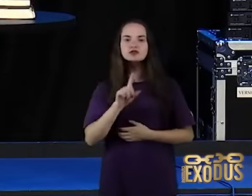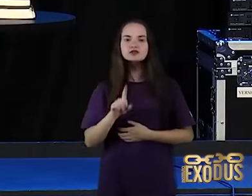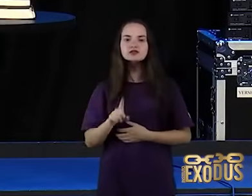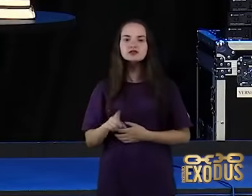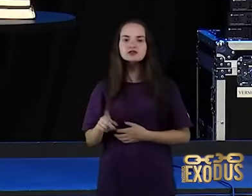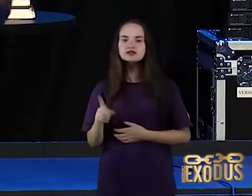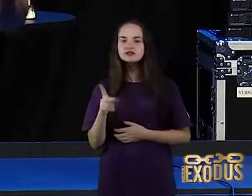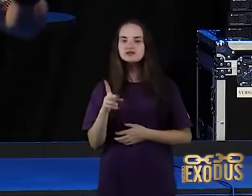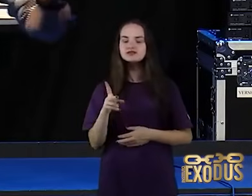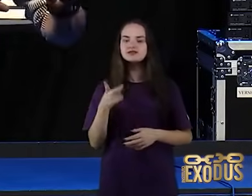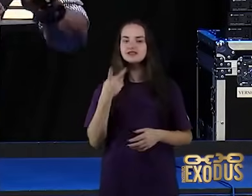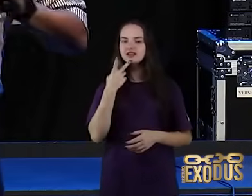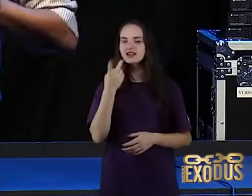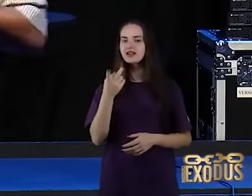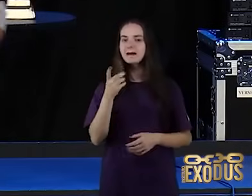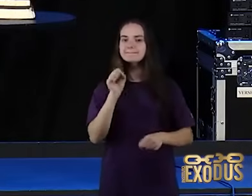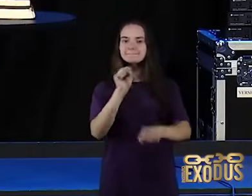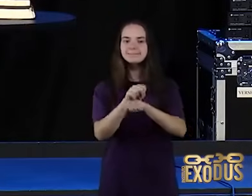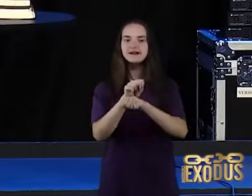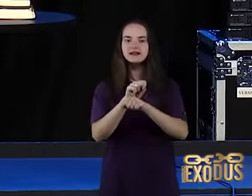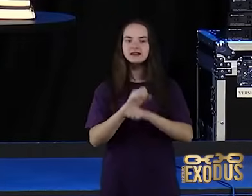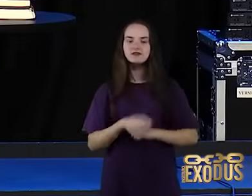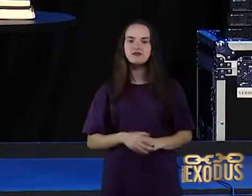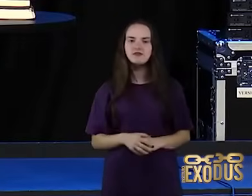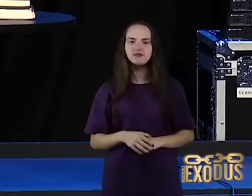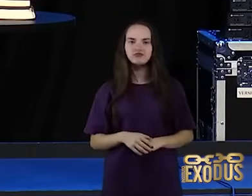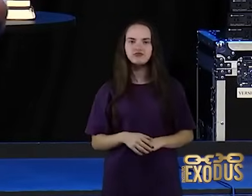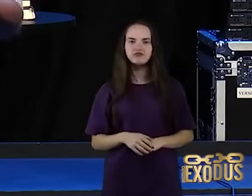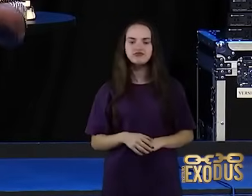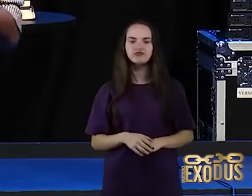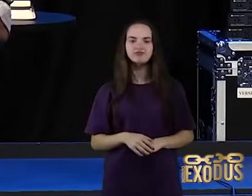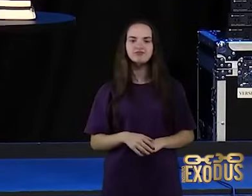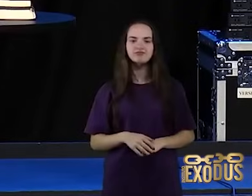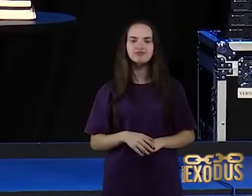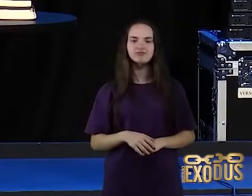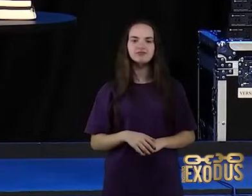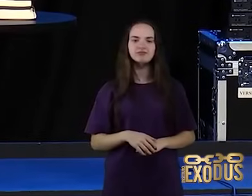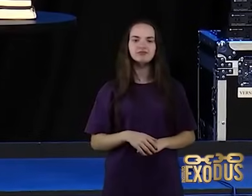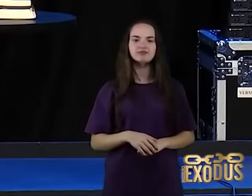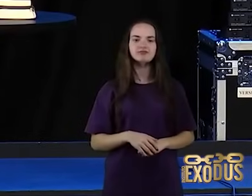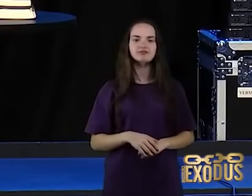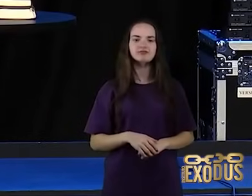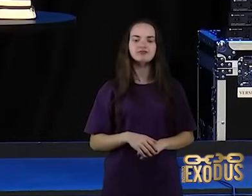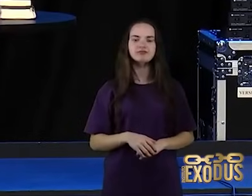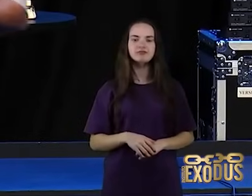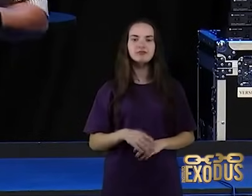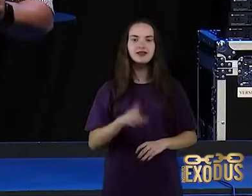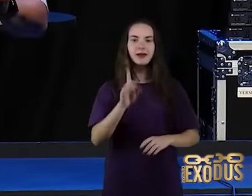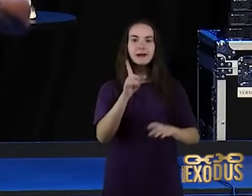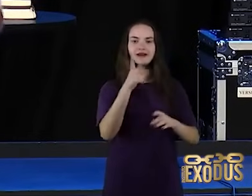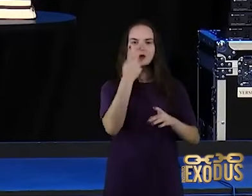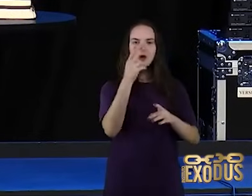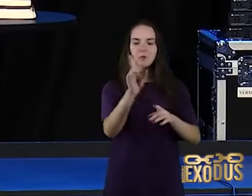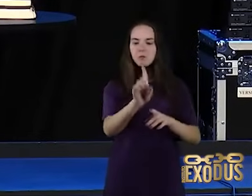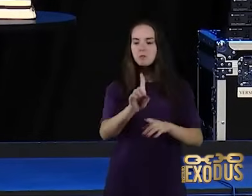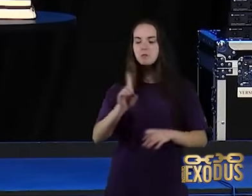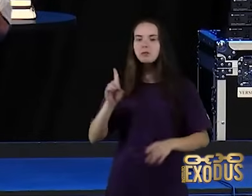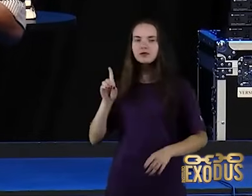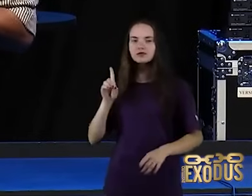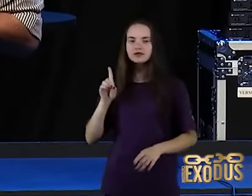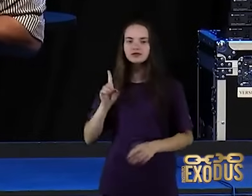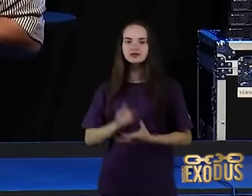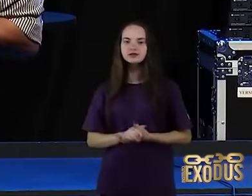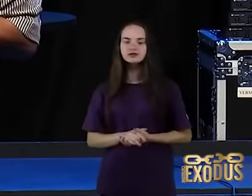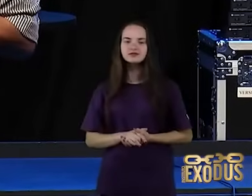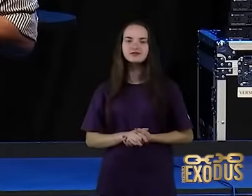consigo dizer assim não parar eu paro vamos parar aqui mas recuar só para for para tomar impulso né você vou recuar para você você